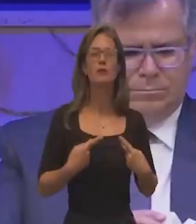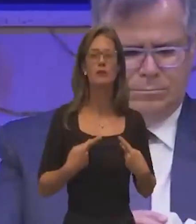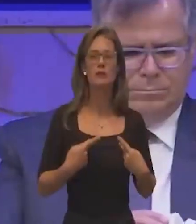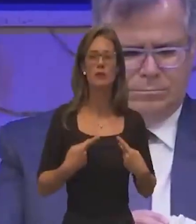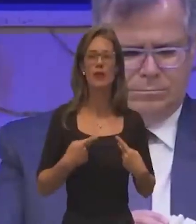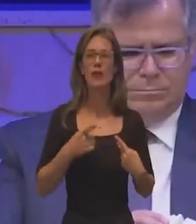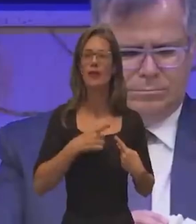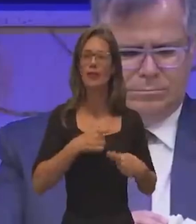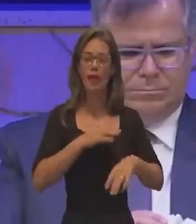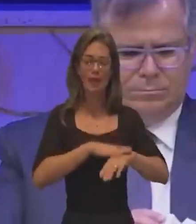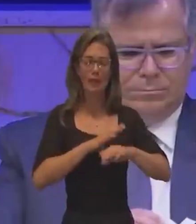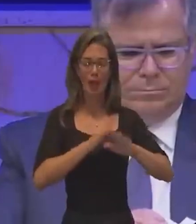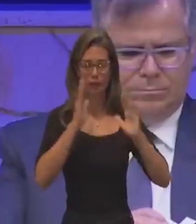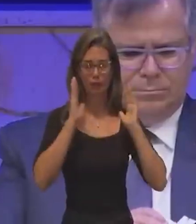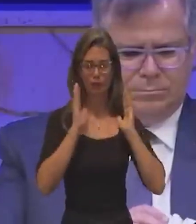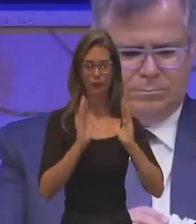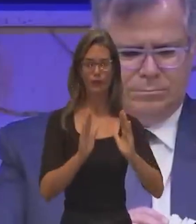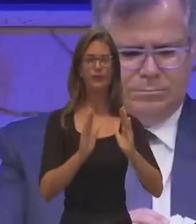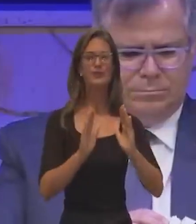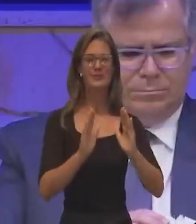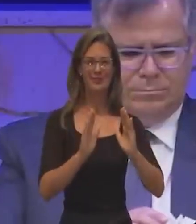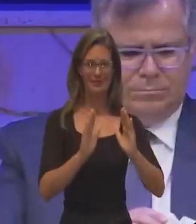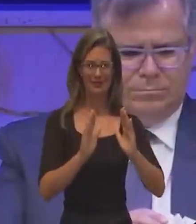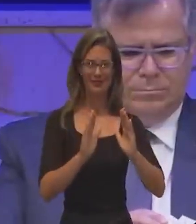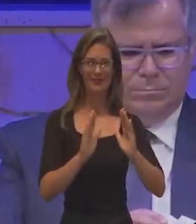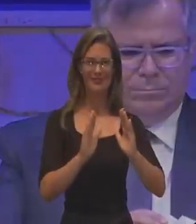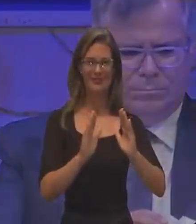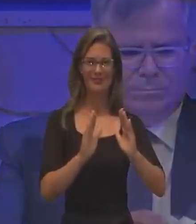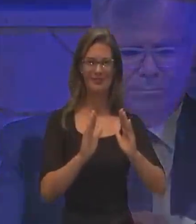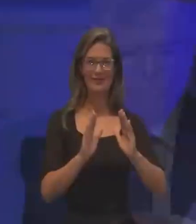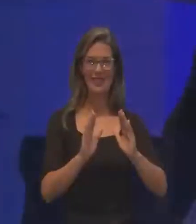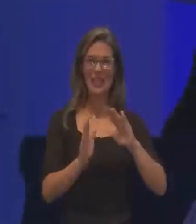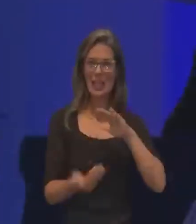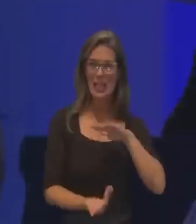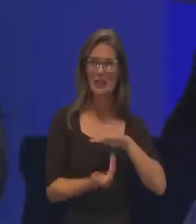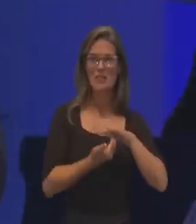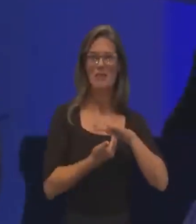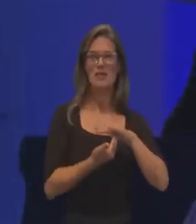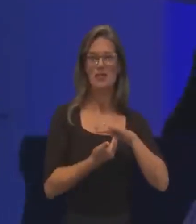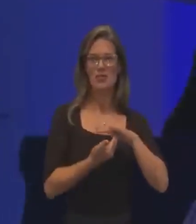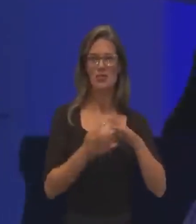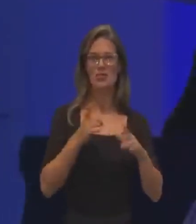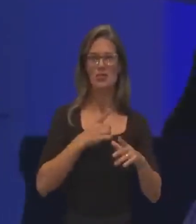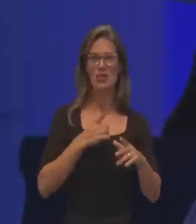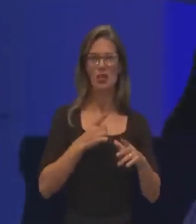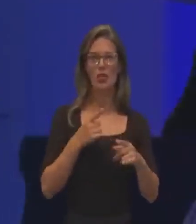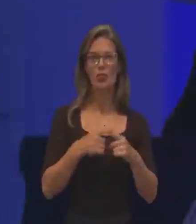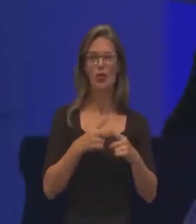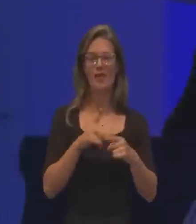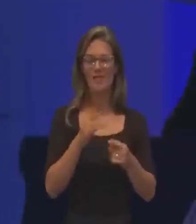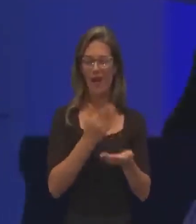tempo, mas servindo por um propósito limitado, porque então seria derrubado.